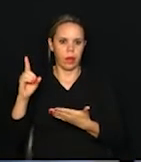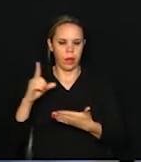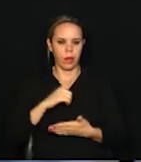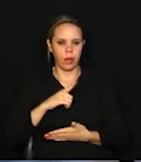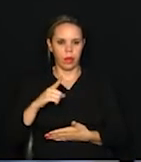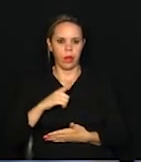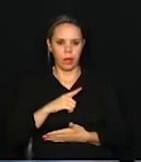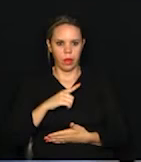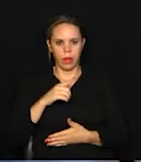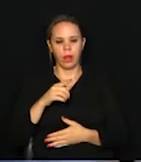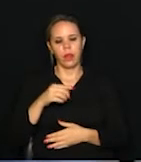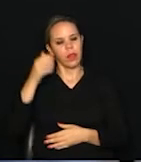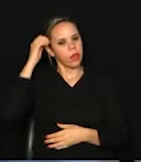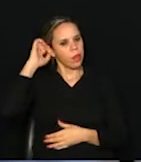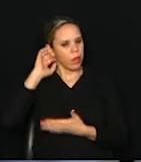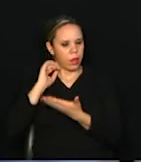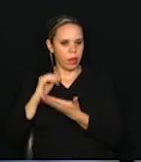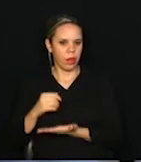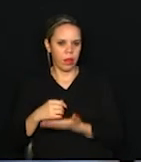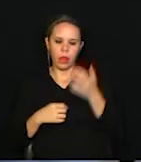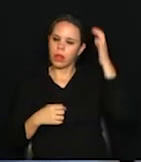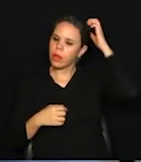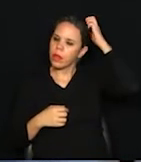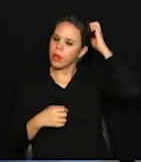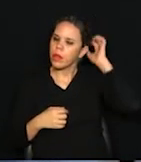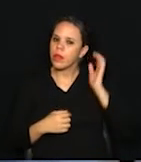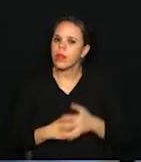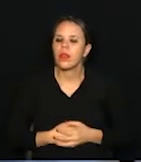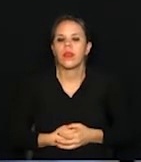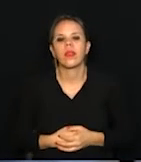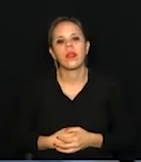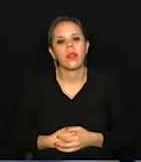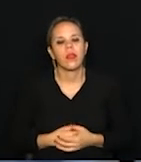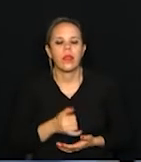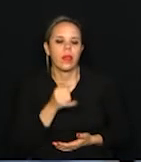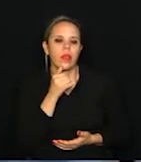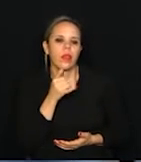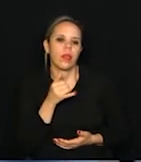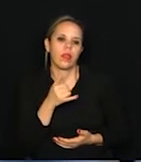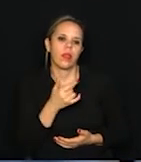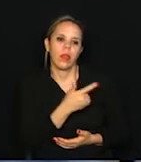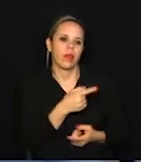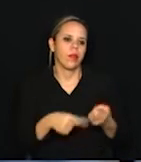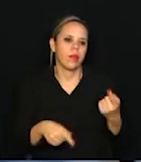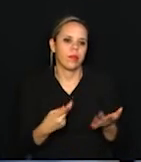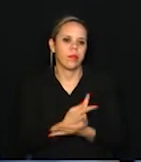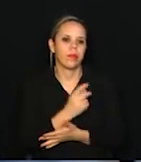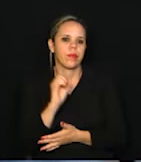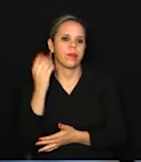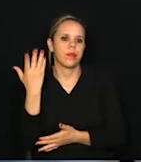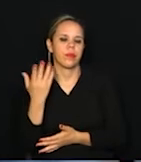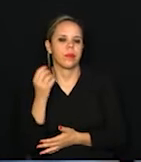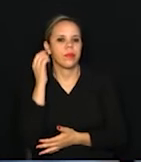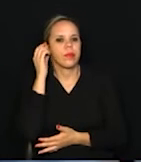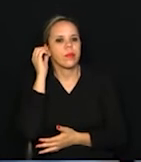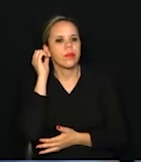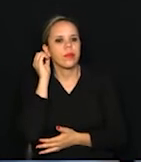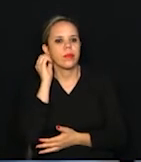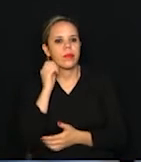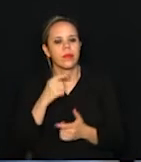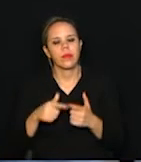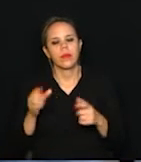essa configuração aqui que permite que, numa situação de anormalidade ou, eventualmente, numa